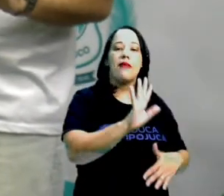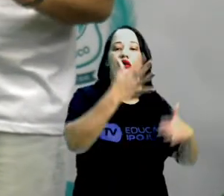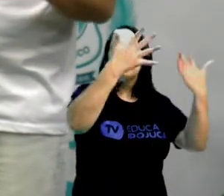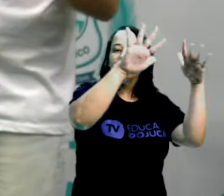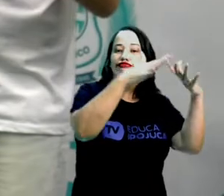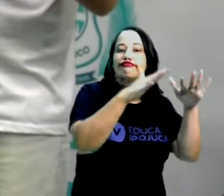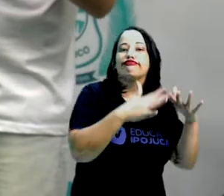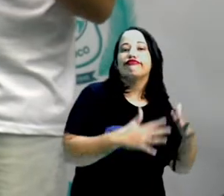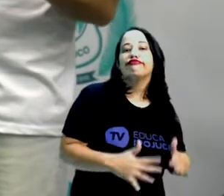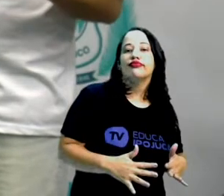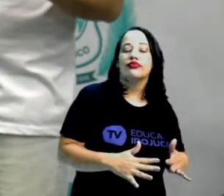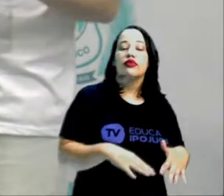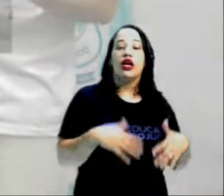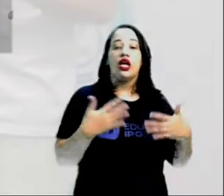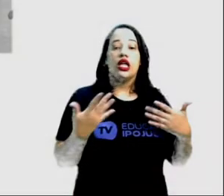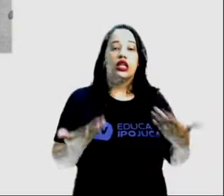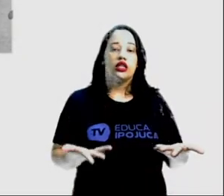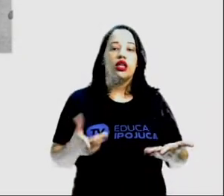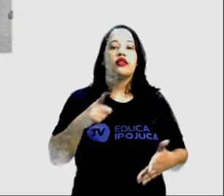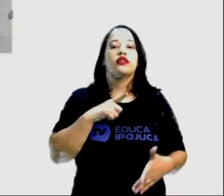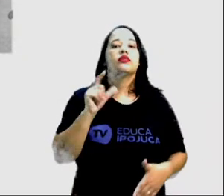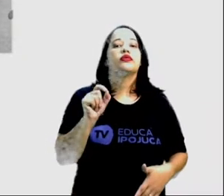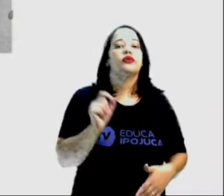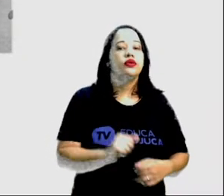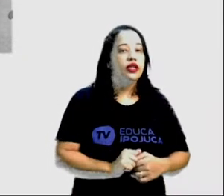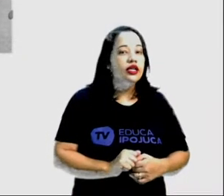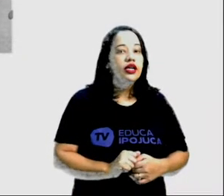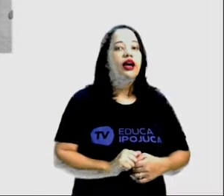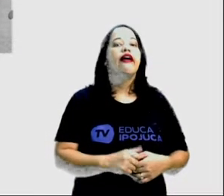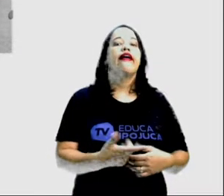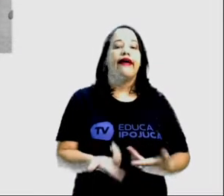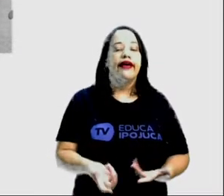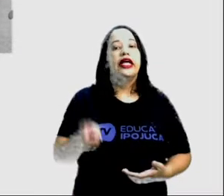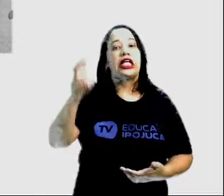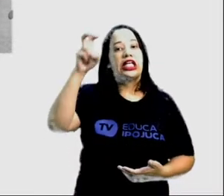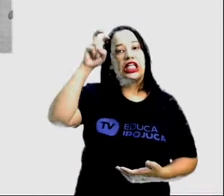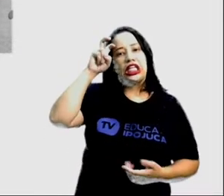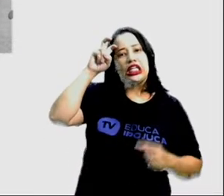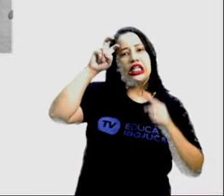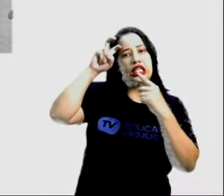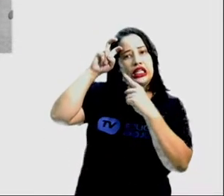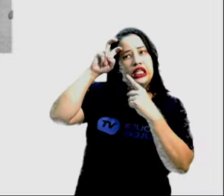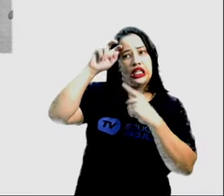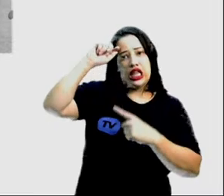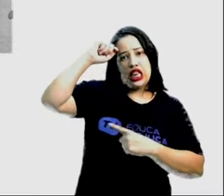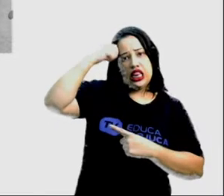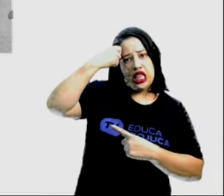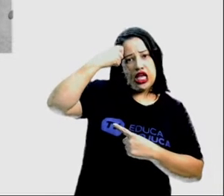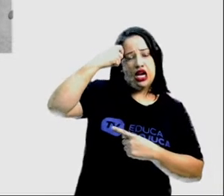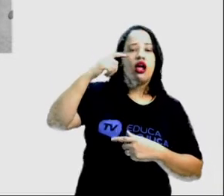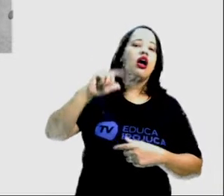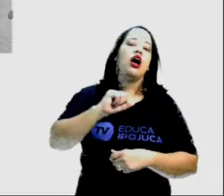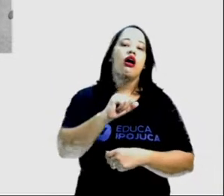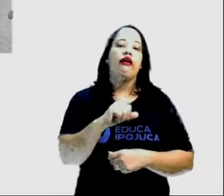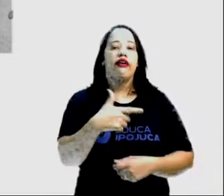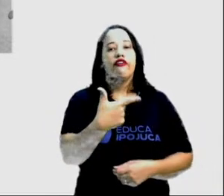certo? Isso vai dar origem à chamada Quinta-feira Negra, né? Que foi o